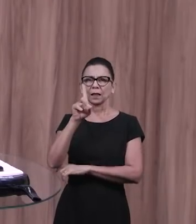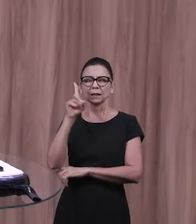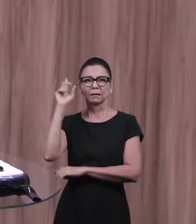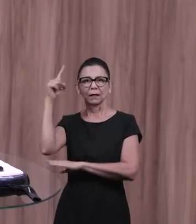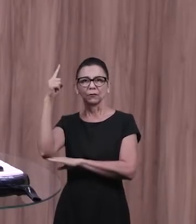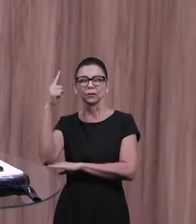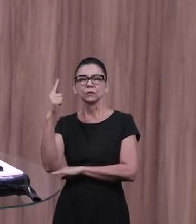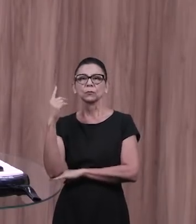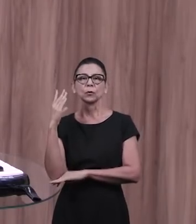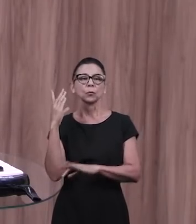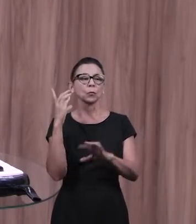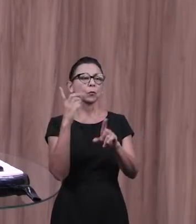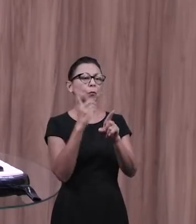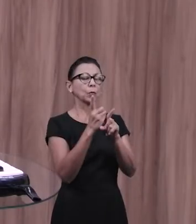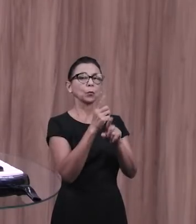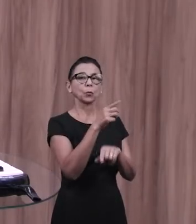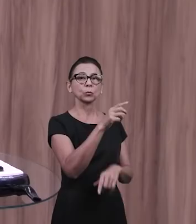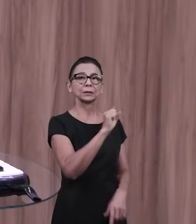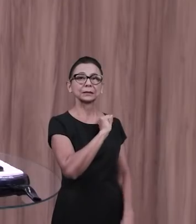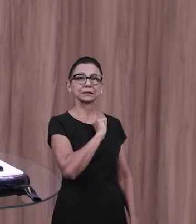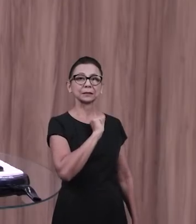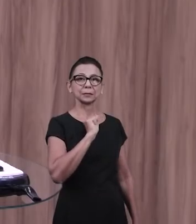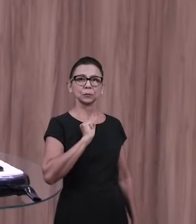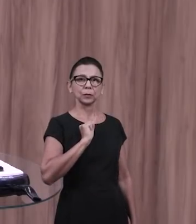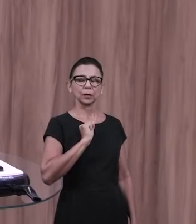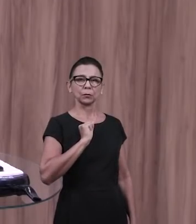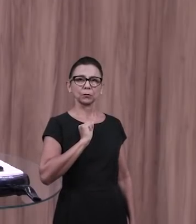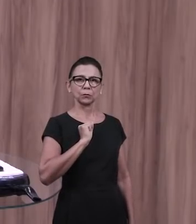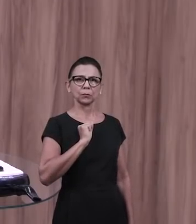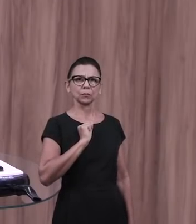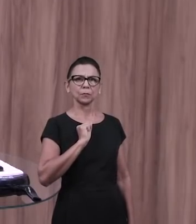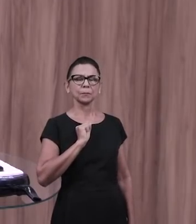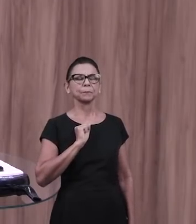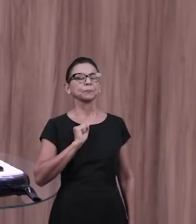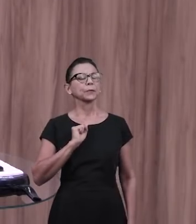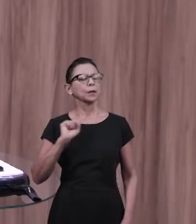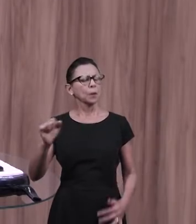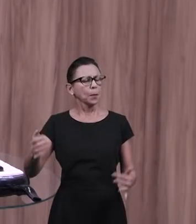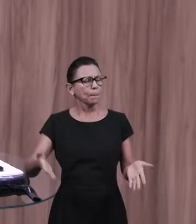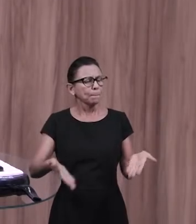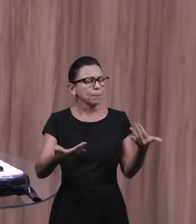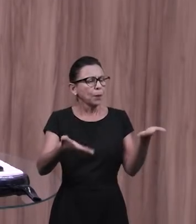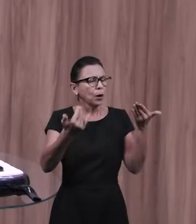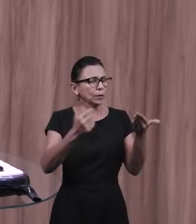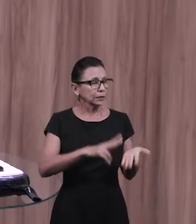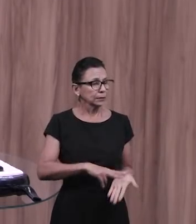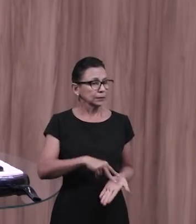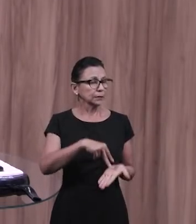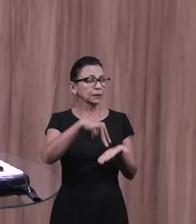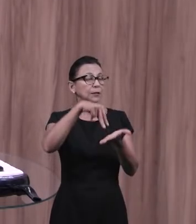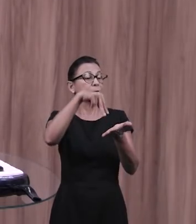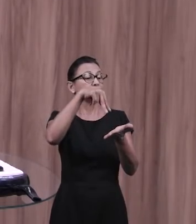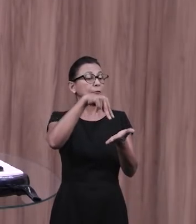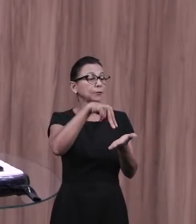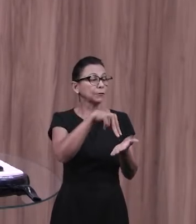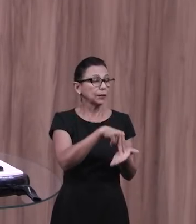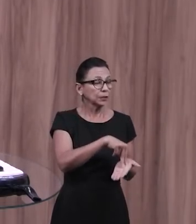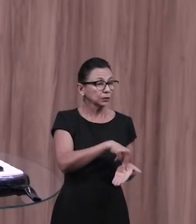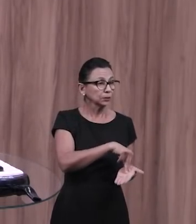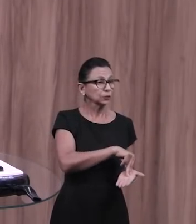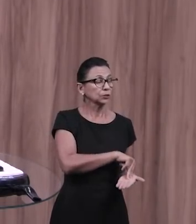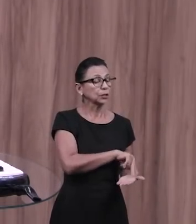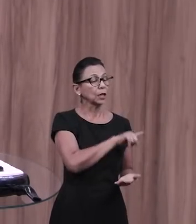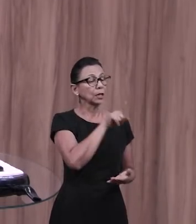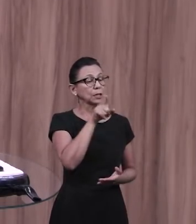Samuel. E chegando lá, o Senhor disse a Samuel: levanta-te e unge-o, porque é